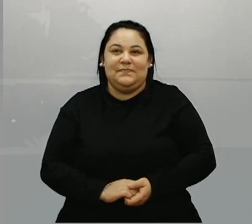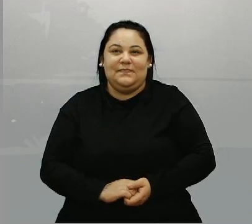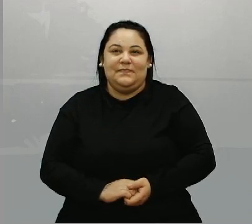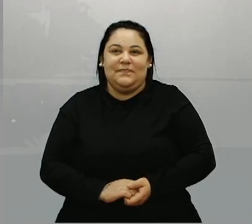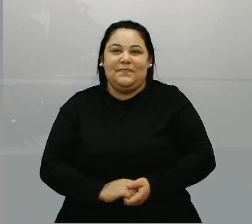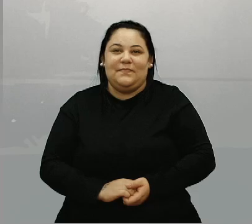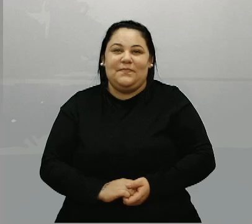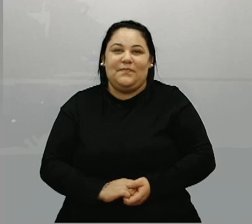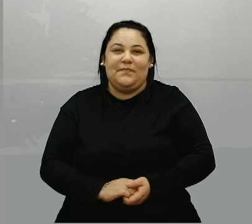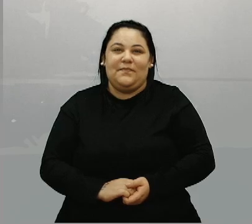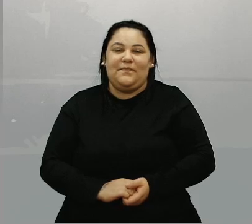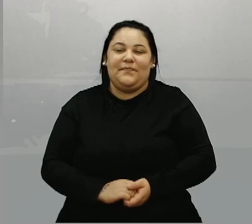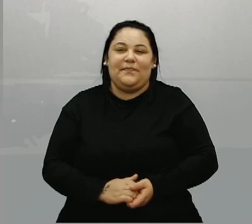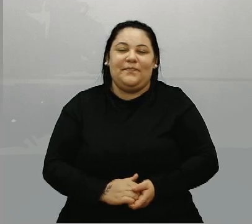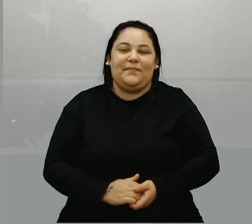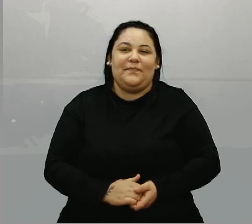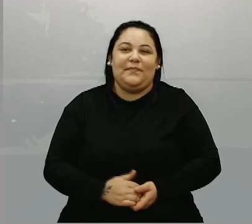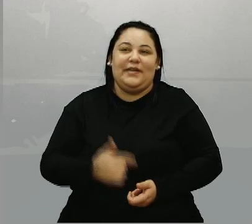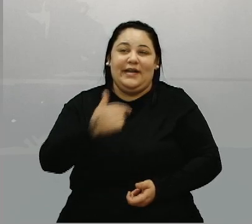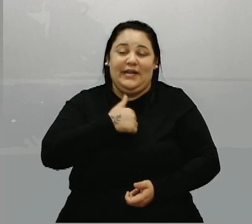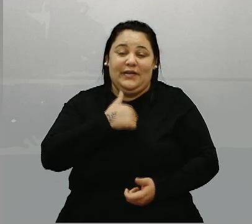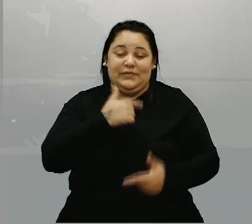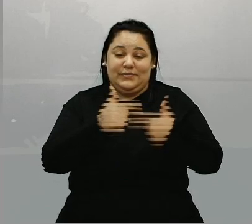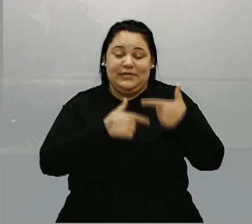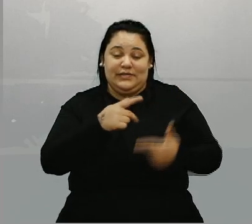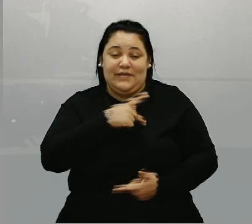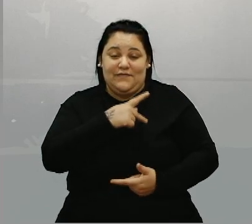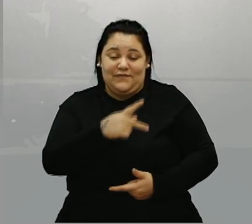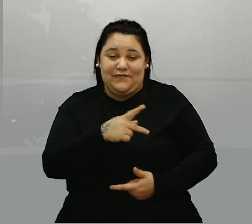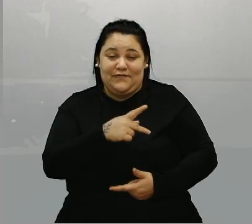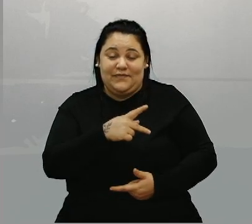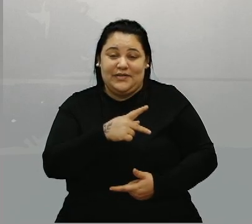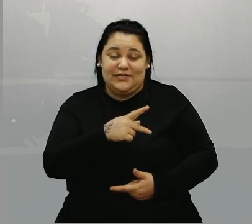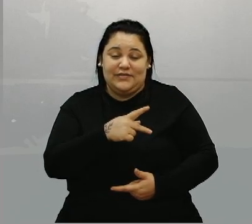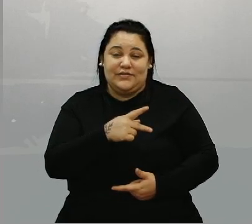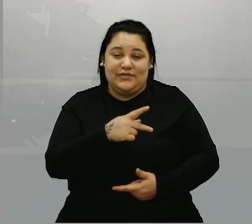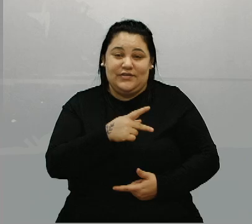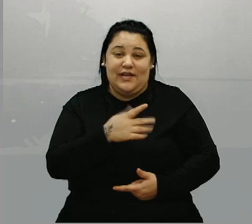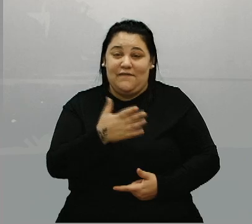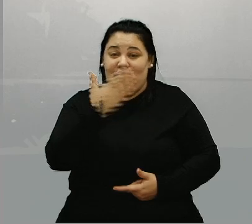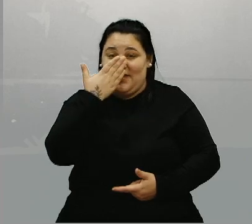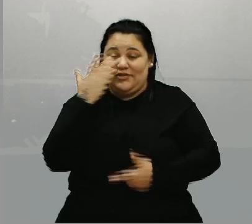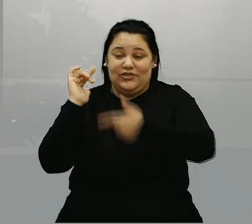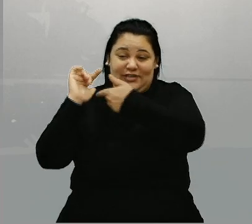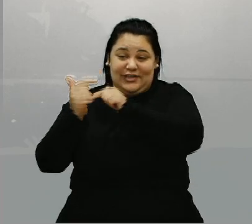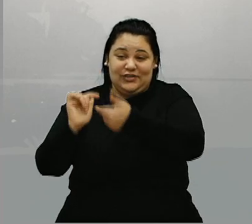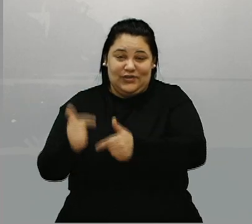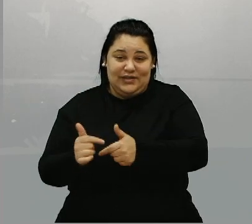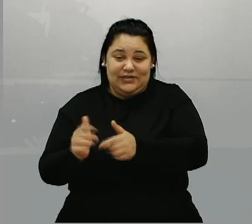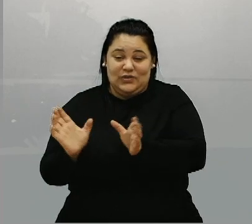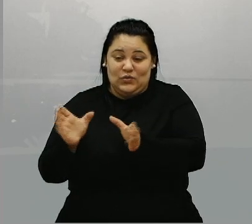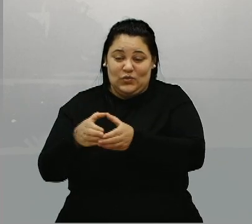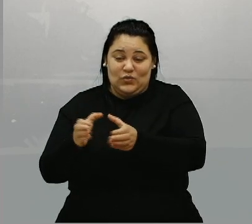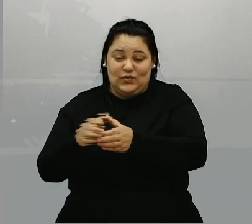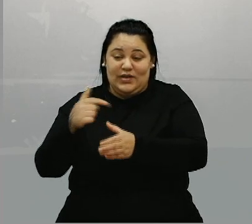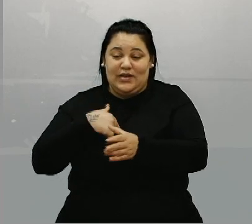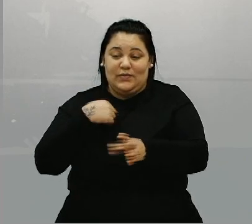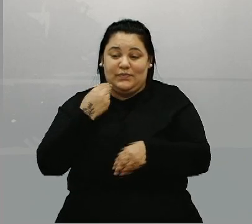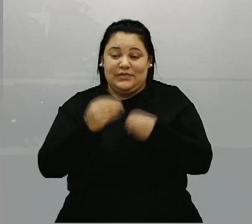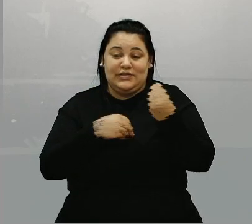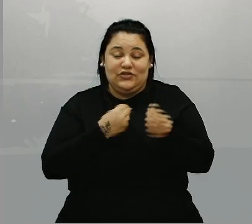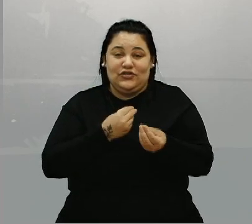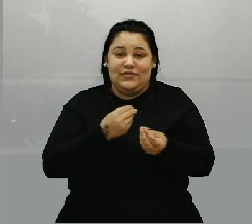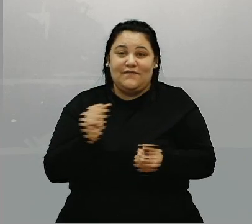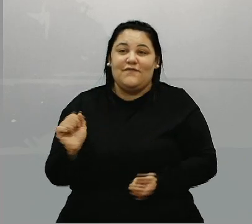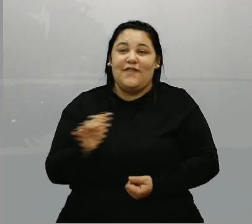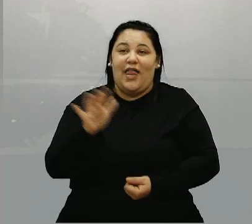como presidente da frente tradicionalista desta casa, me senti valorizado